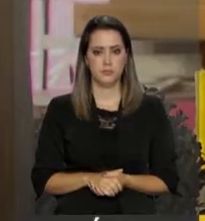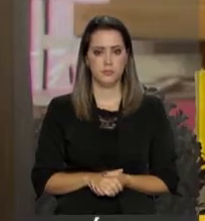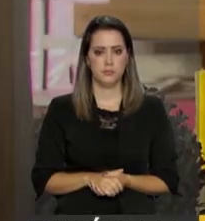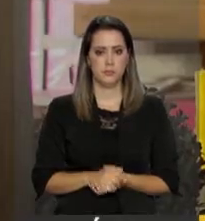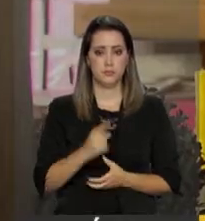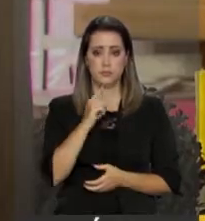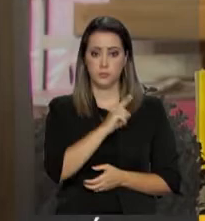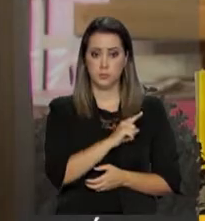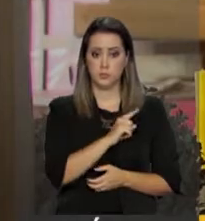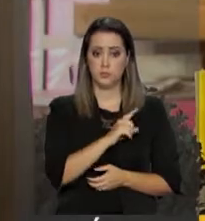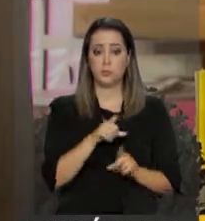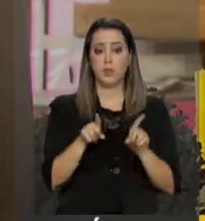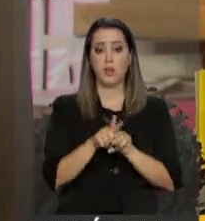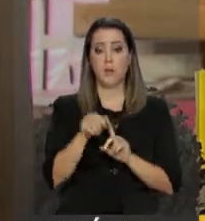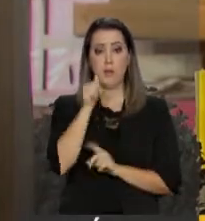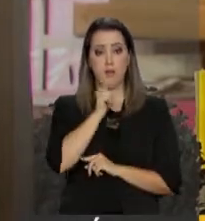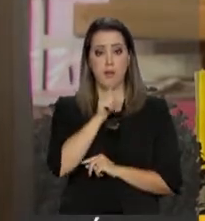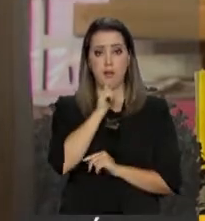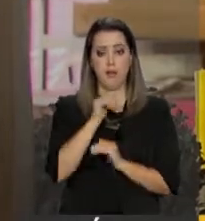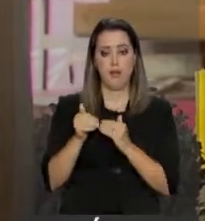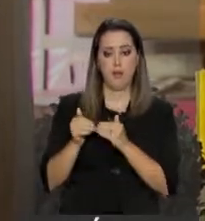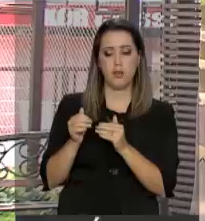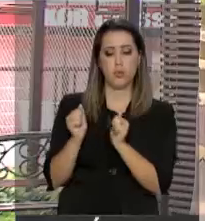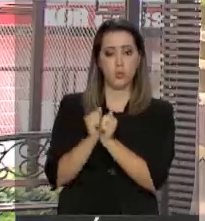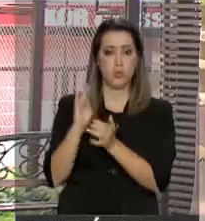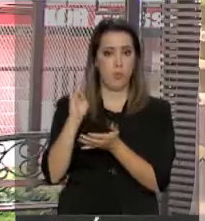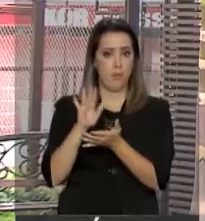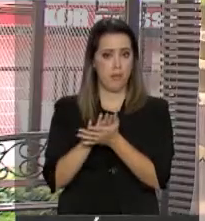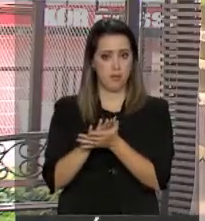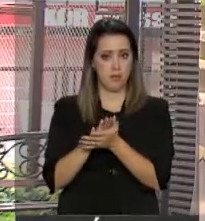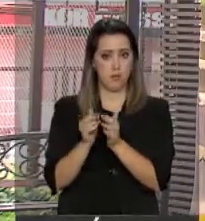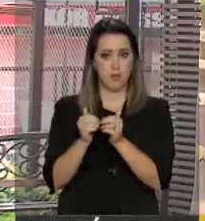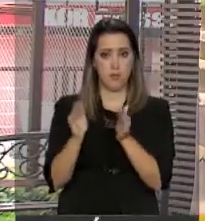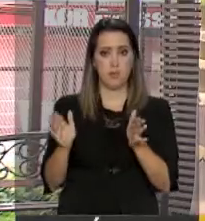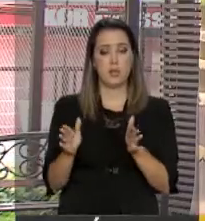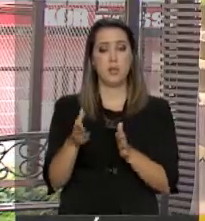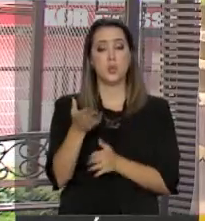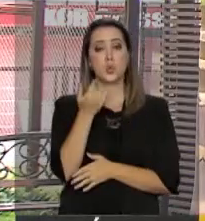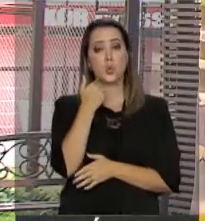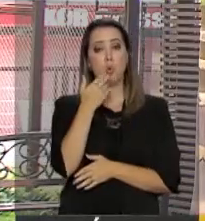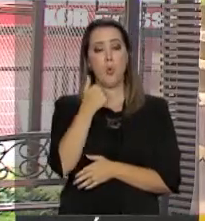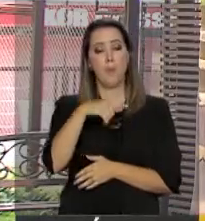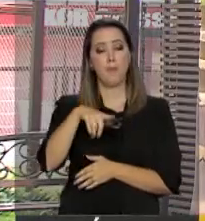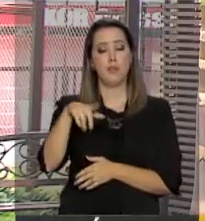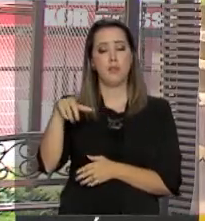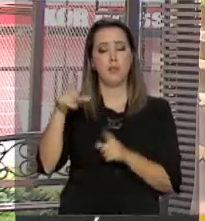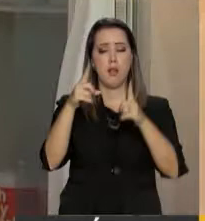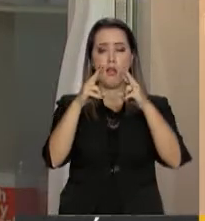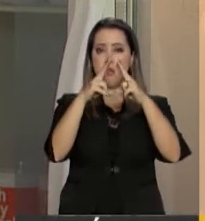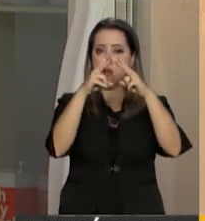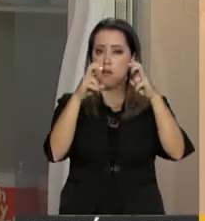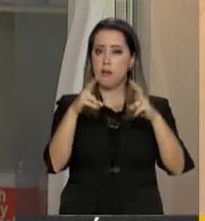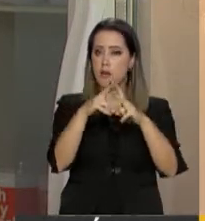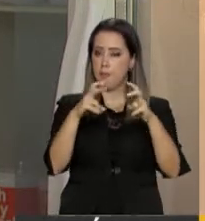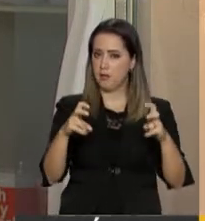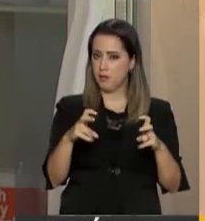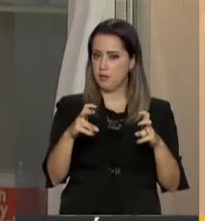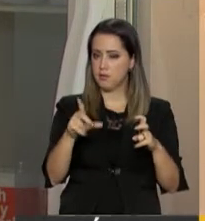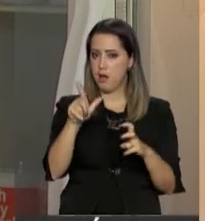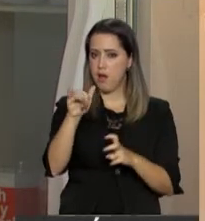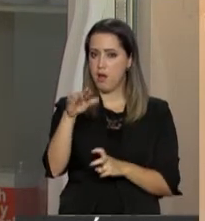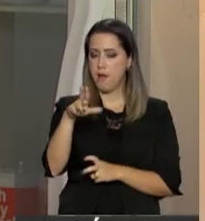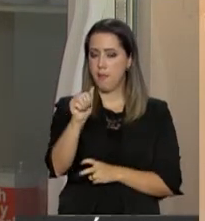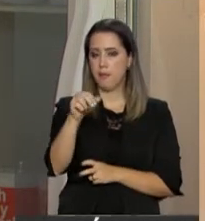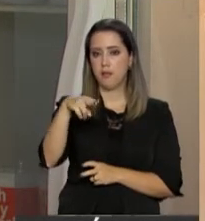chamar sei meu marido abriram em 2009 o restaurante de comida libanesa no distrito federal com o tempo